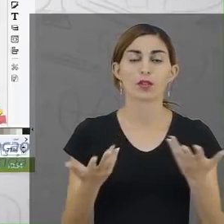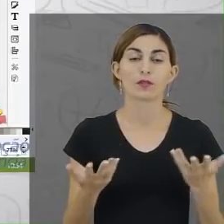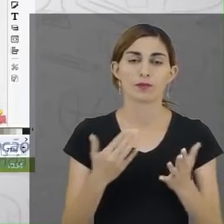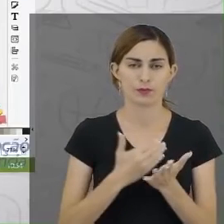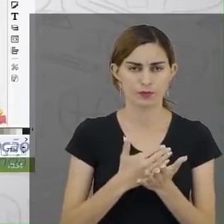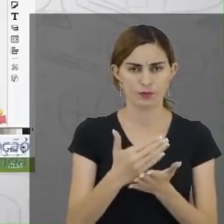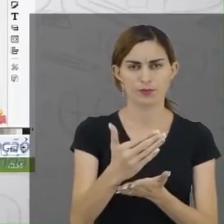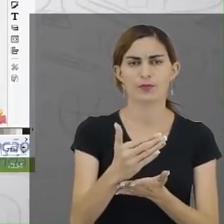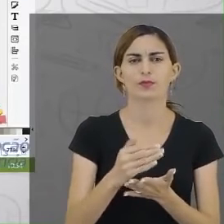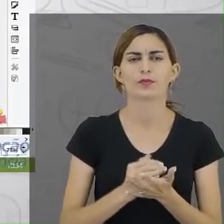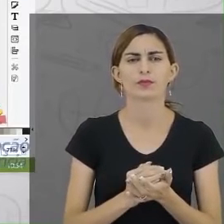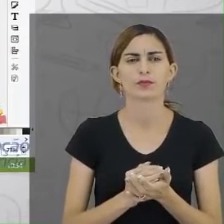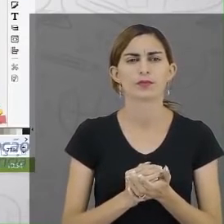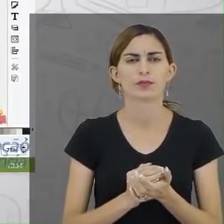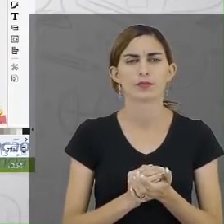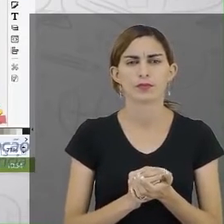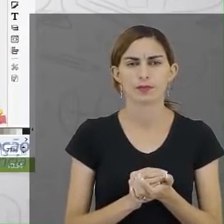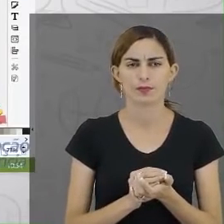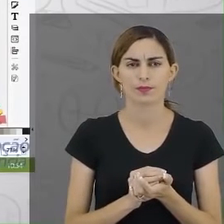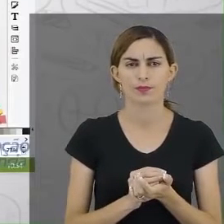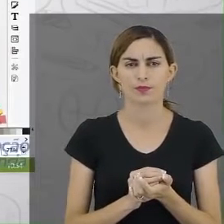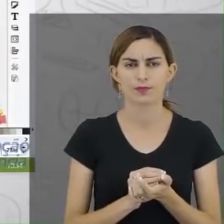Vamos então